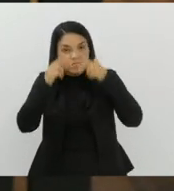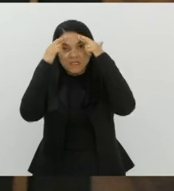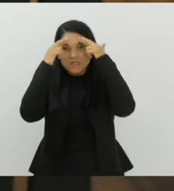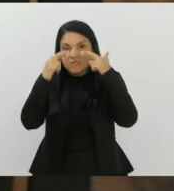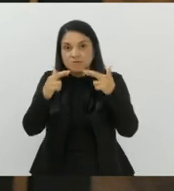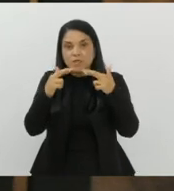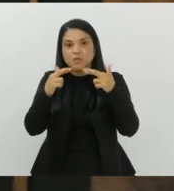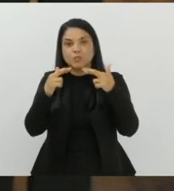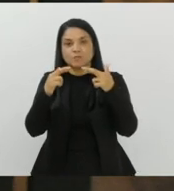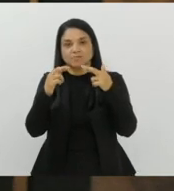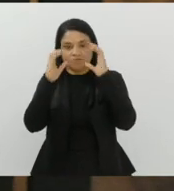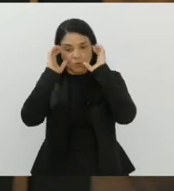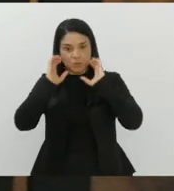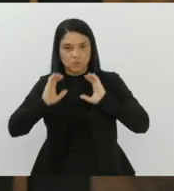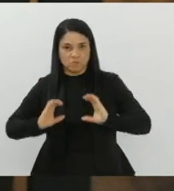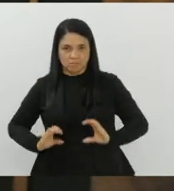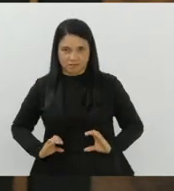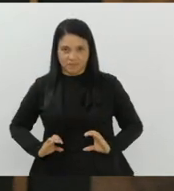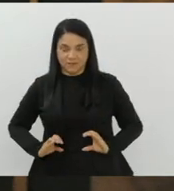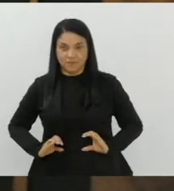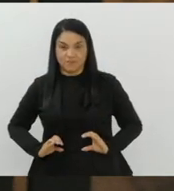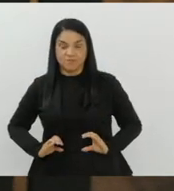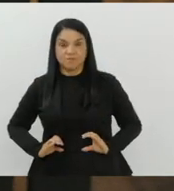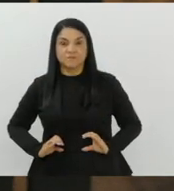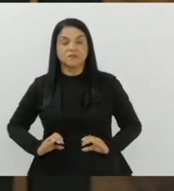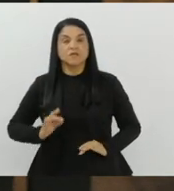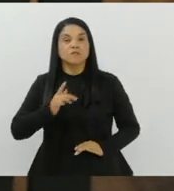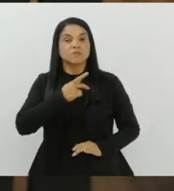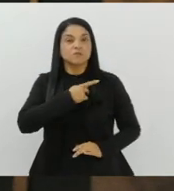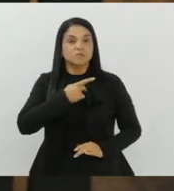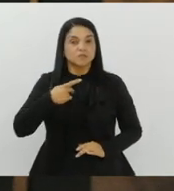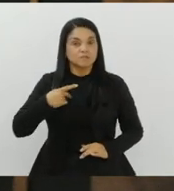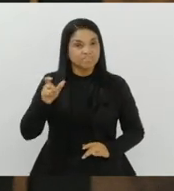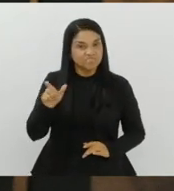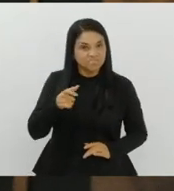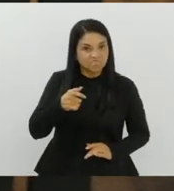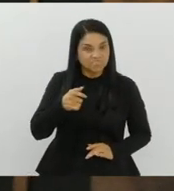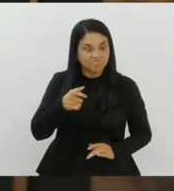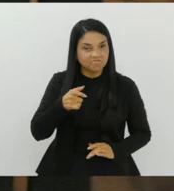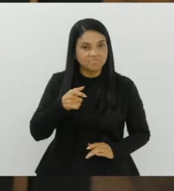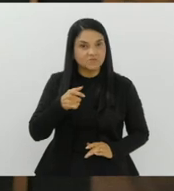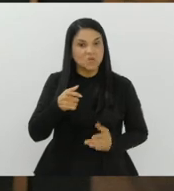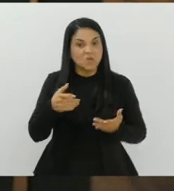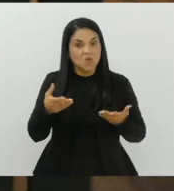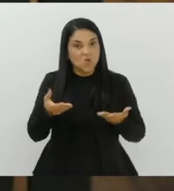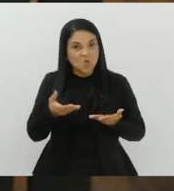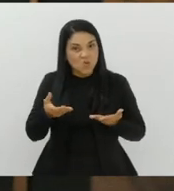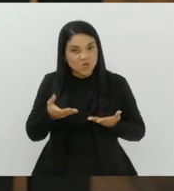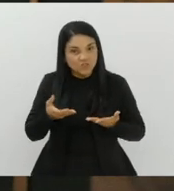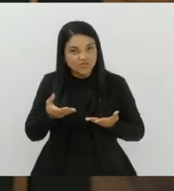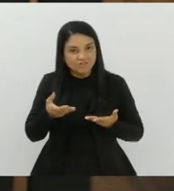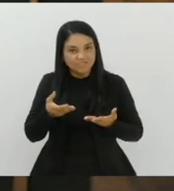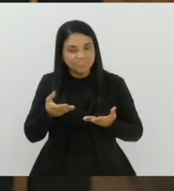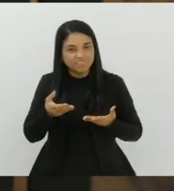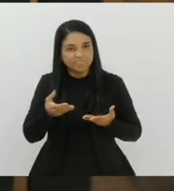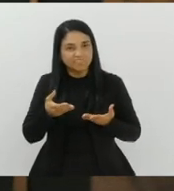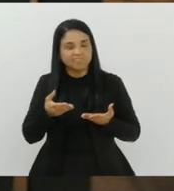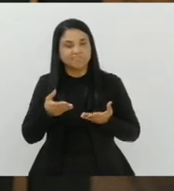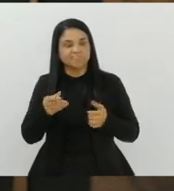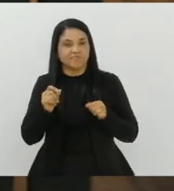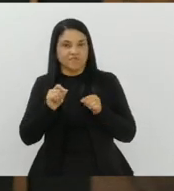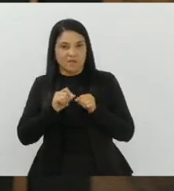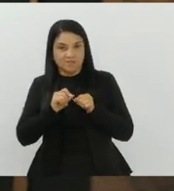cidadão. E que os planos de saúde estão fazendo hoje, em especial com as